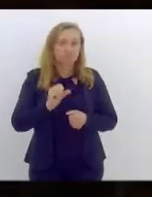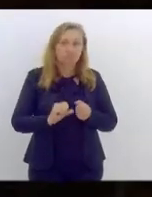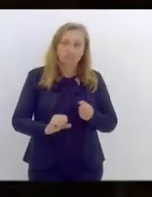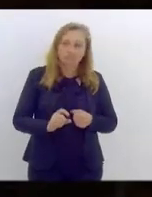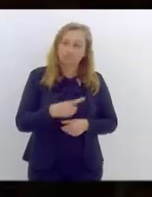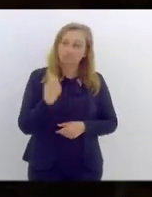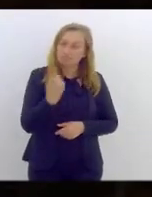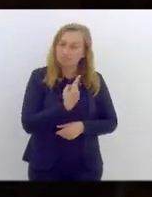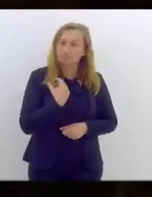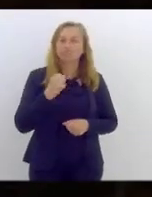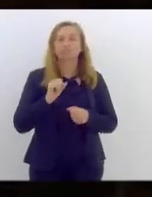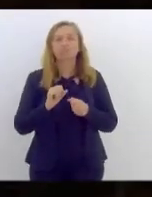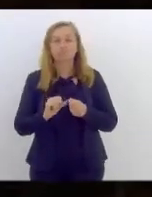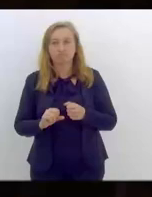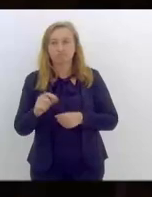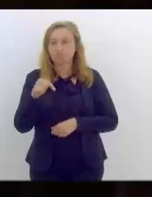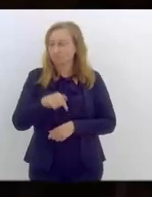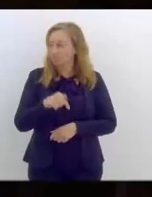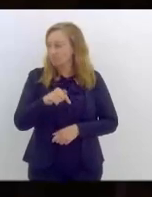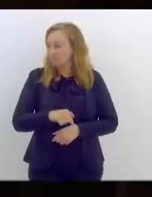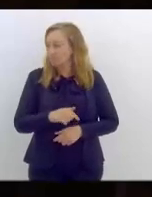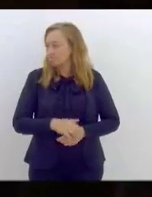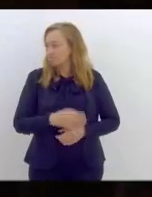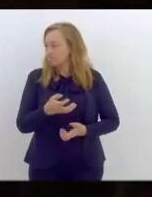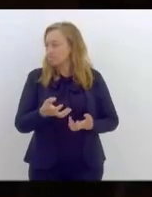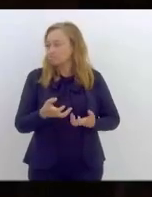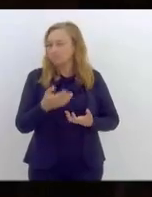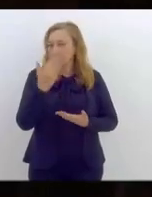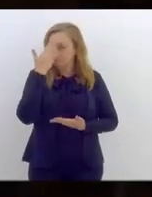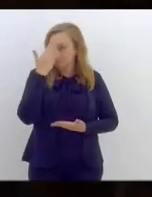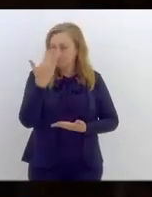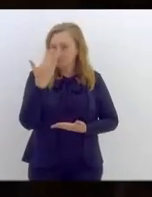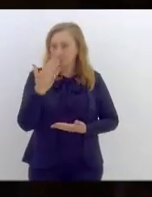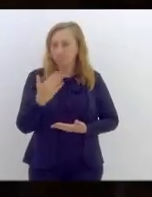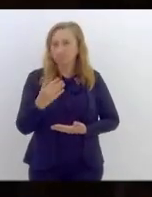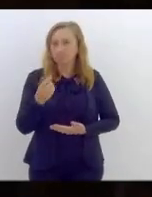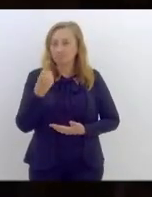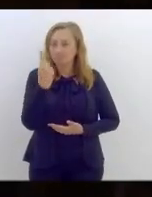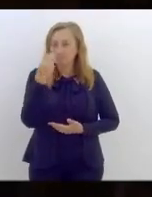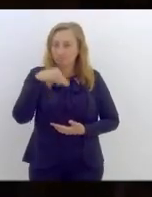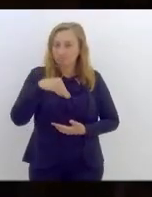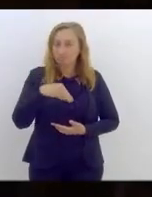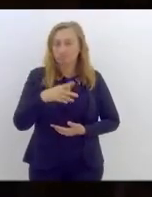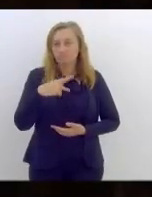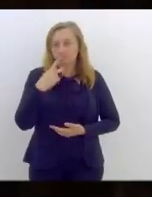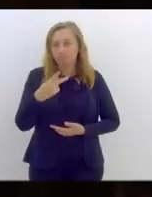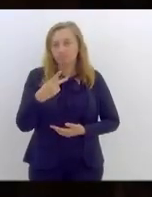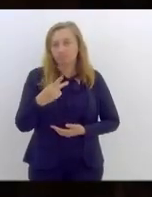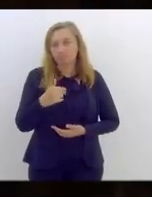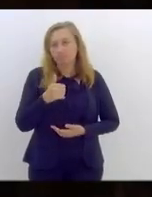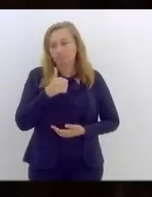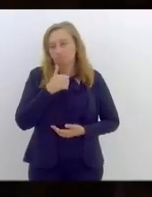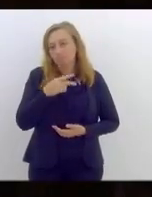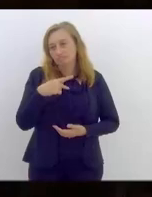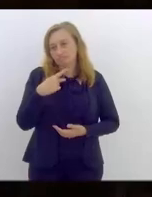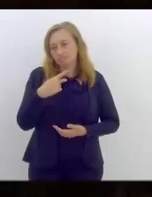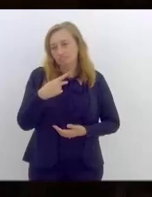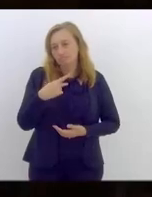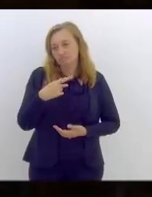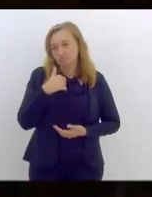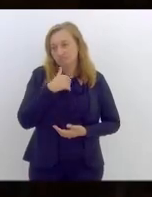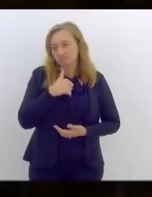que estamos fazendo aqui. Eu quero só agradecer, eu só tenho um minuto para falar. Eu sou uma mulher de aquário com